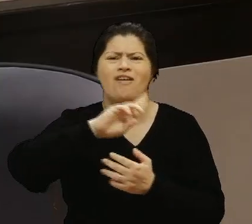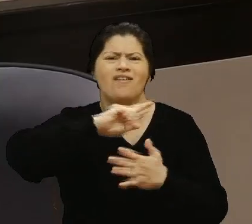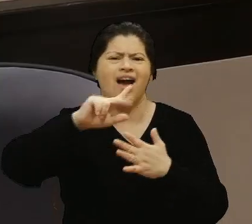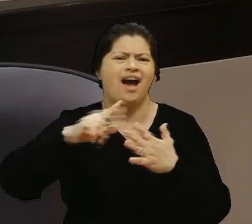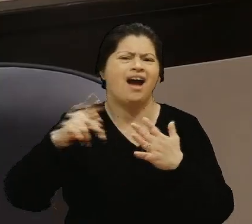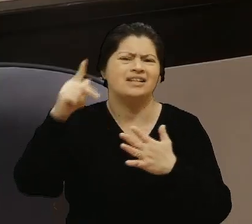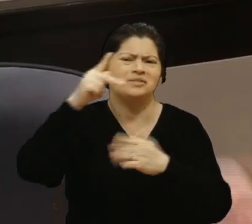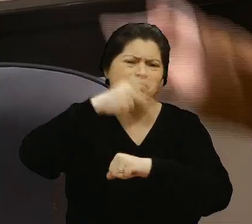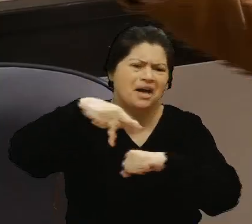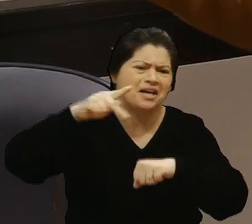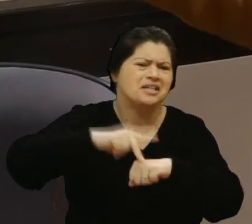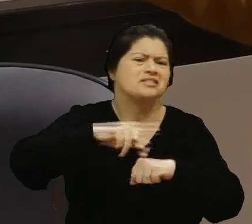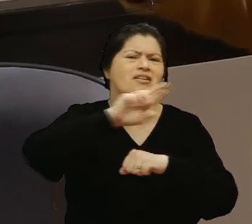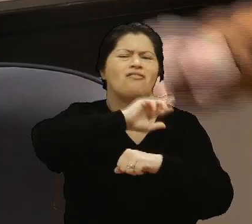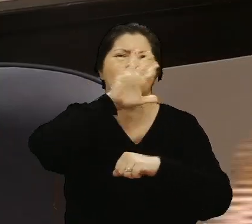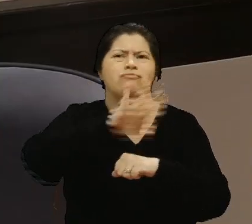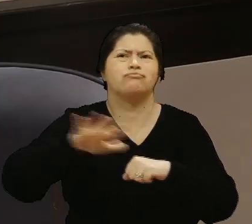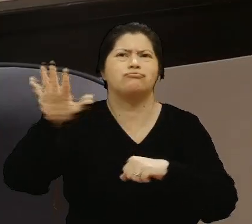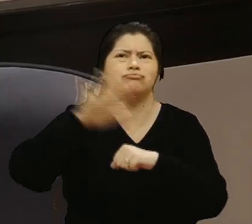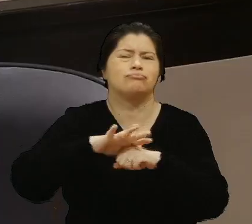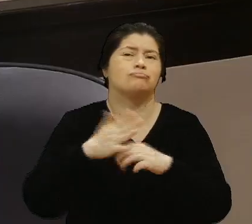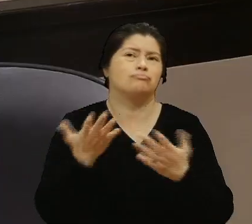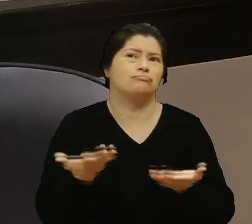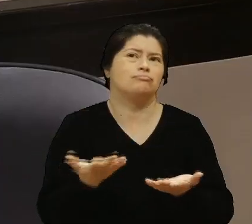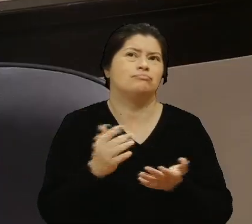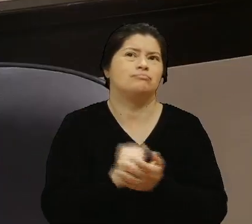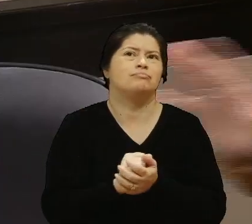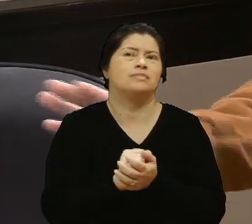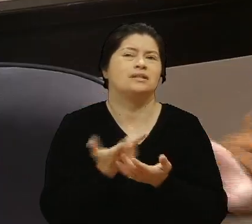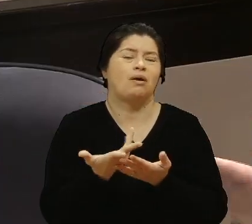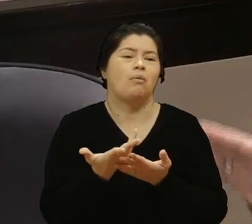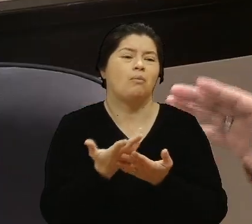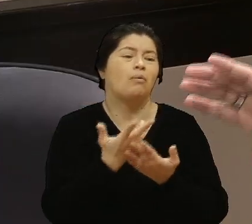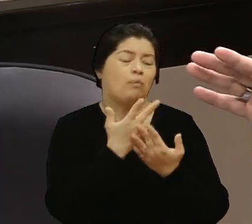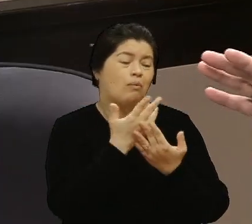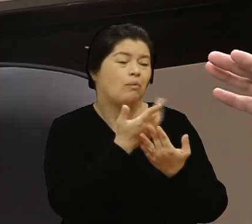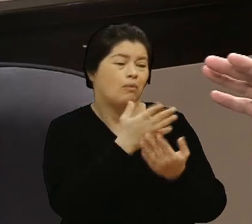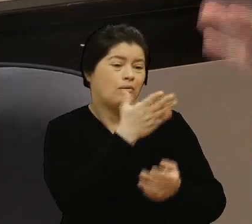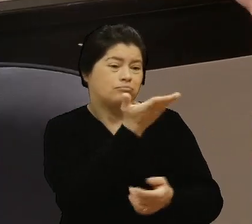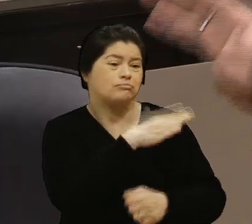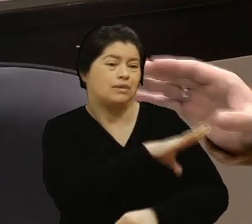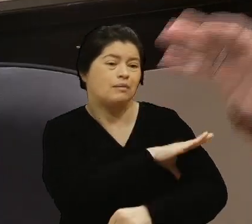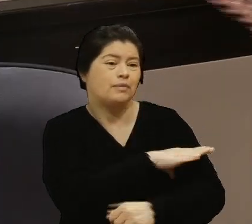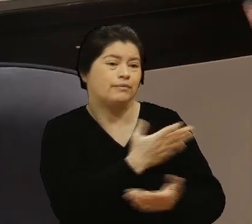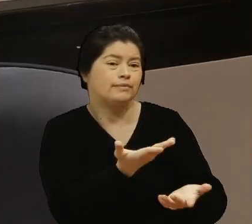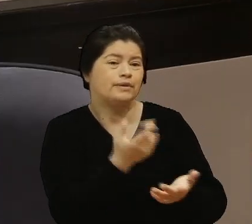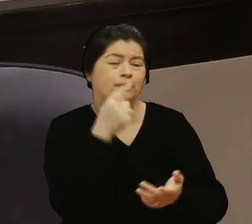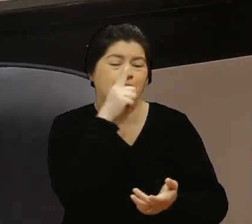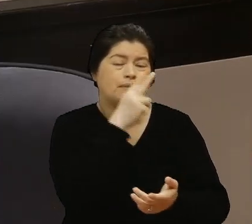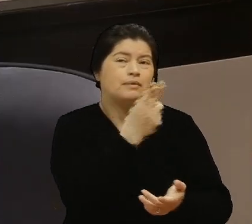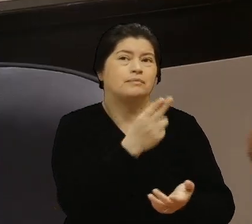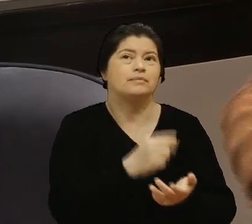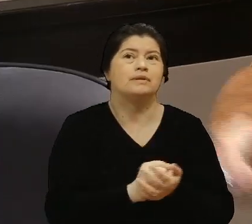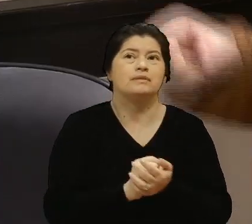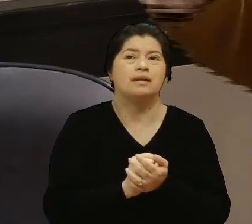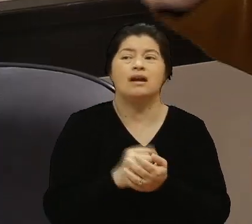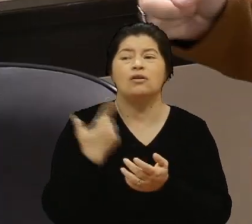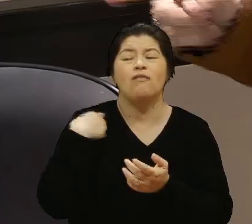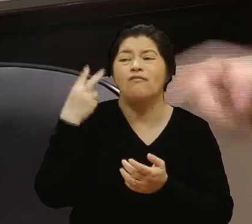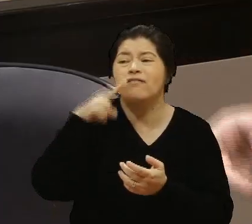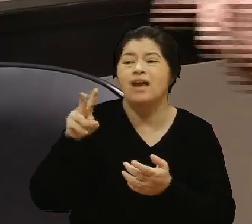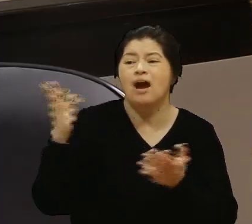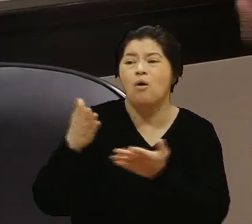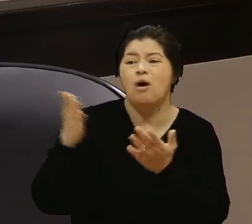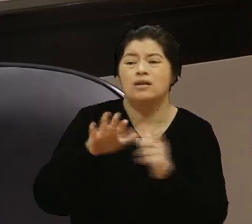Finlândia, Dinamarca. O último caso, vereador capitão, acho que a Rose não vai achar no Google na Dinamarca, onde teve uma mulher sendo torturada na cama, como